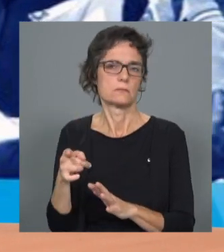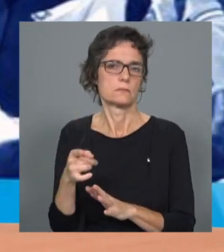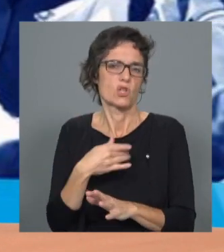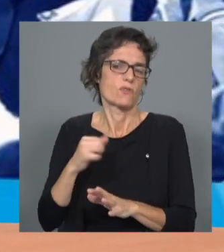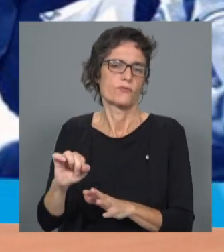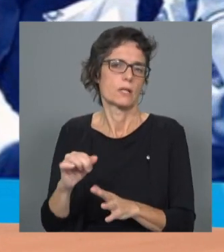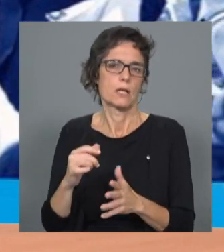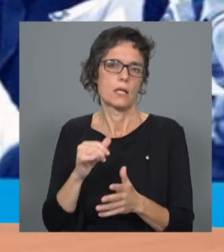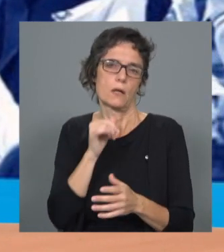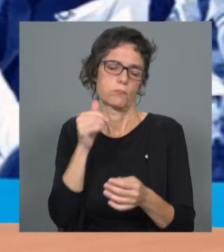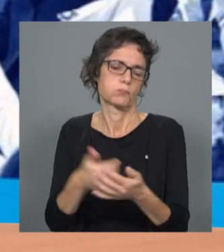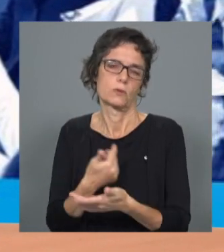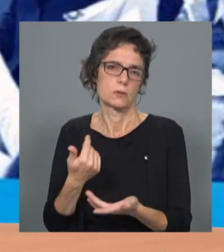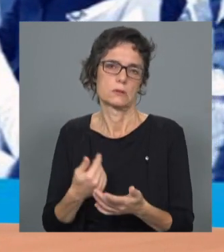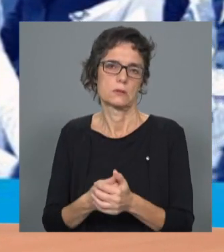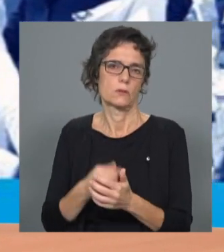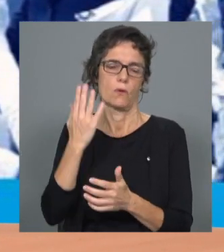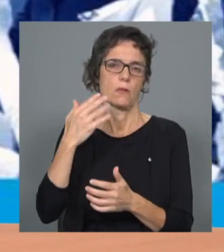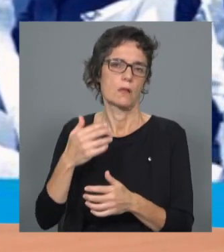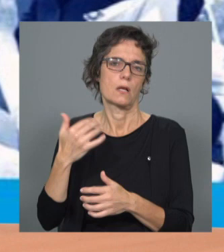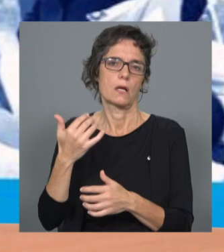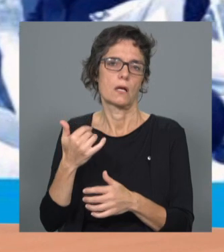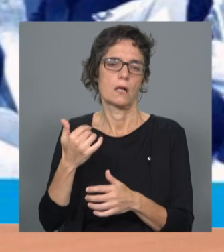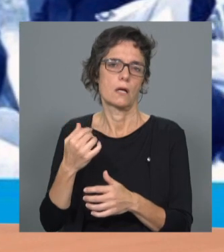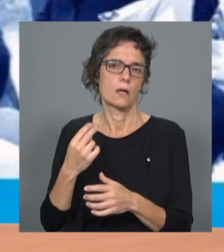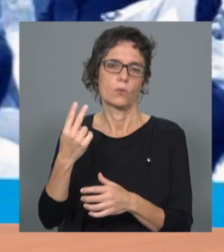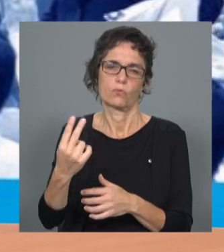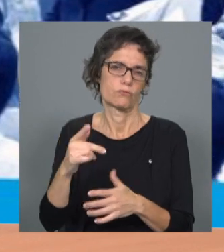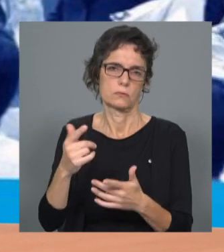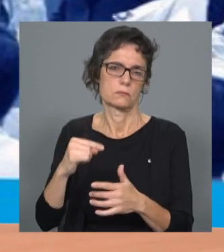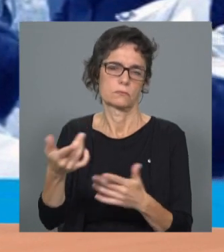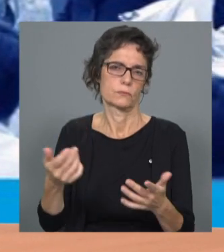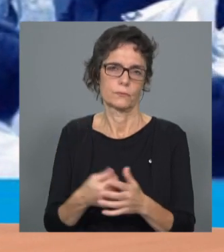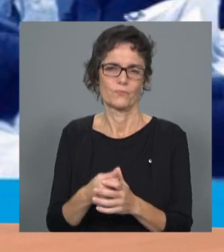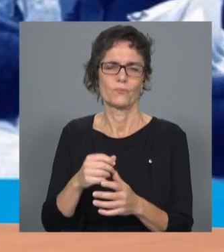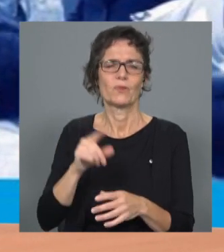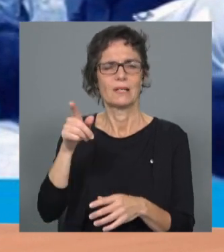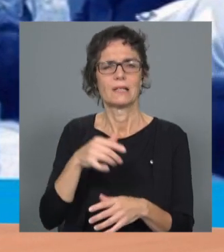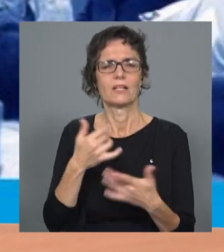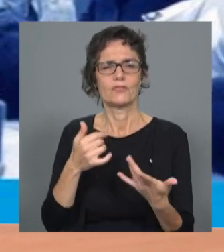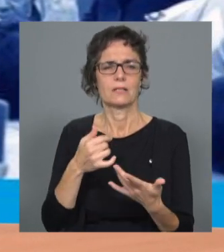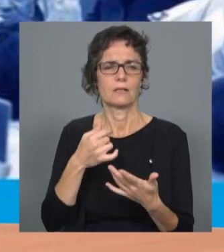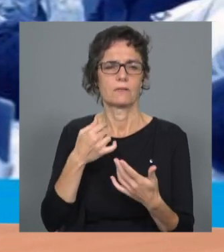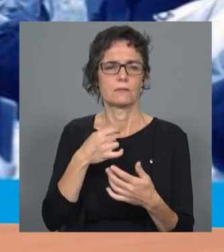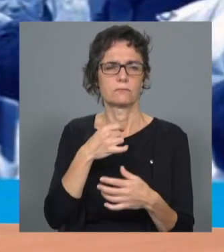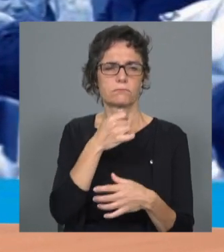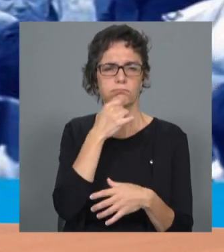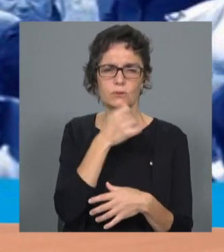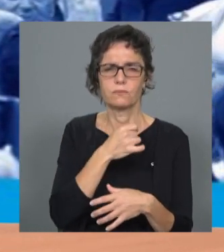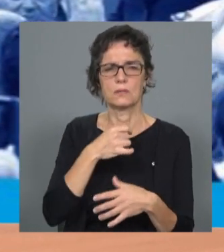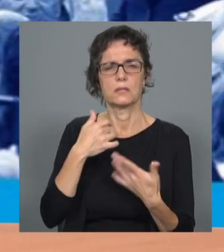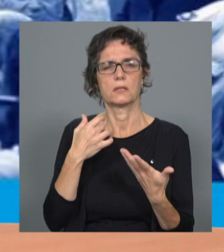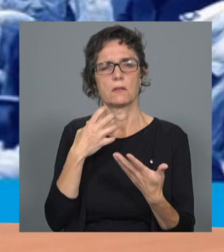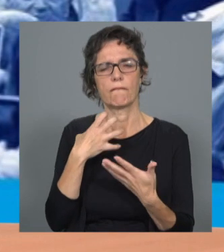Mas a minha mãe estava num sofrimento muito grande já. E já estava há muito tempo doente, portanto, e